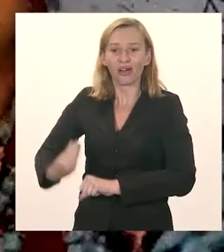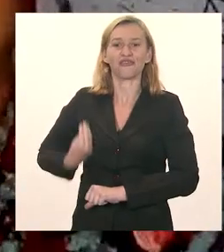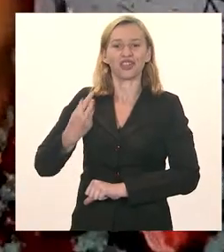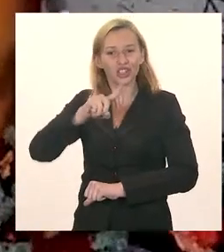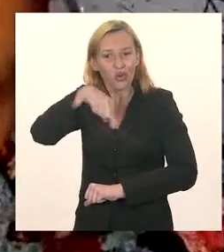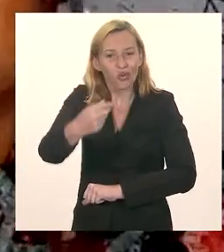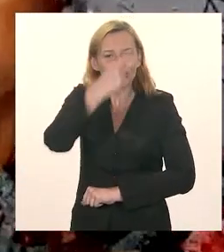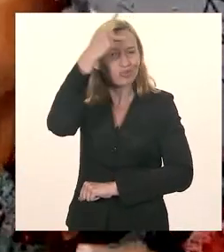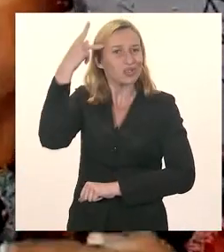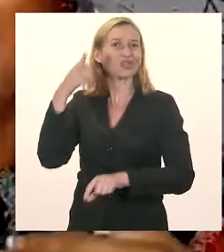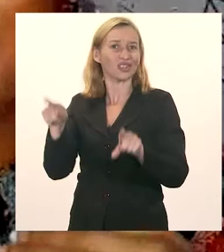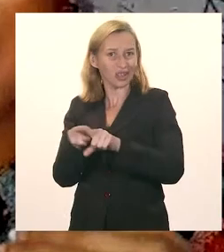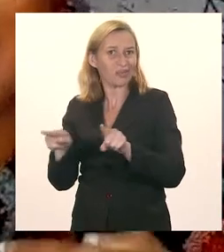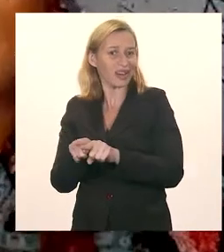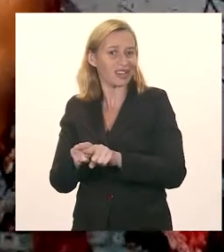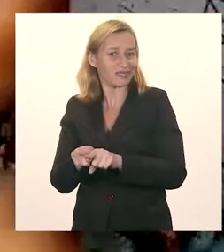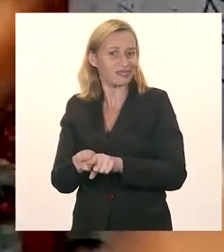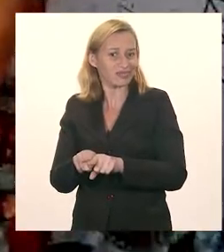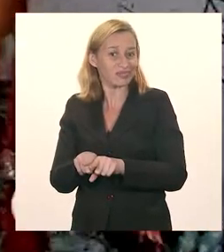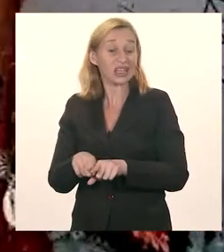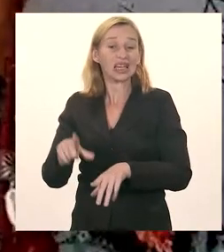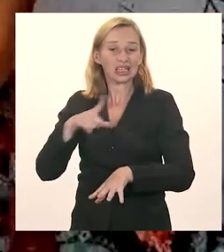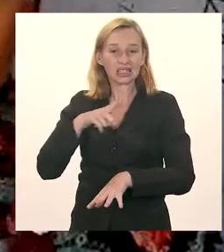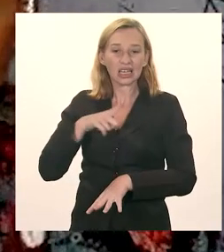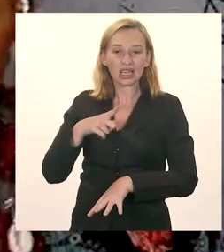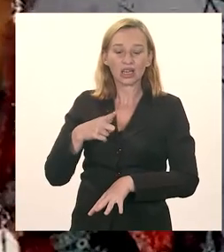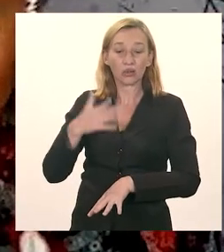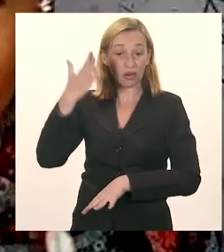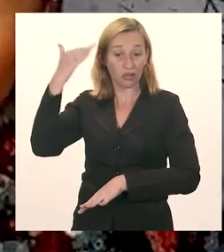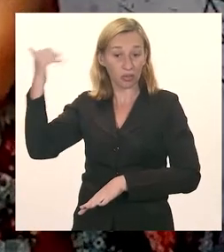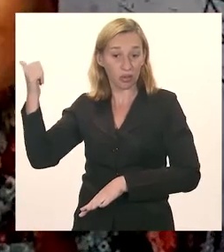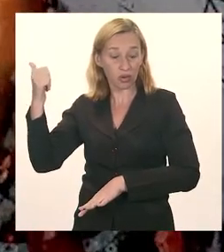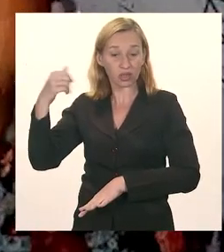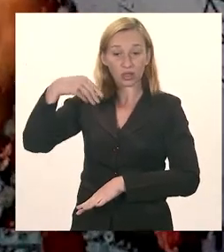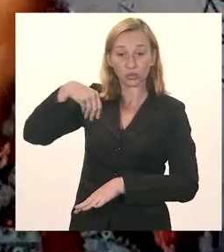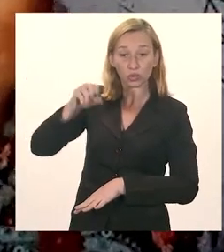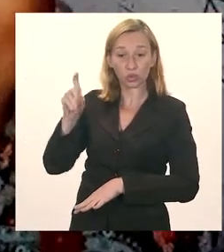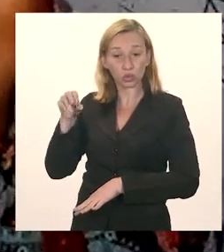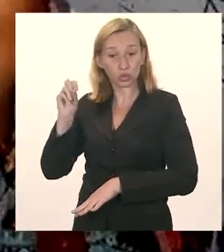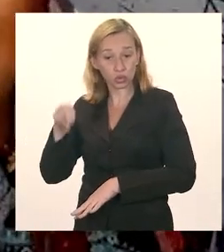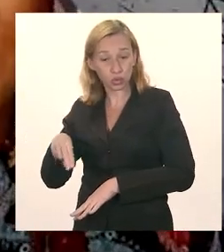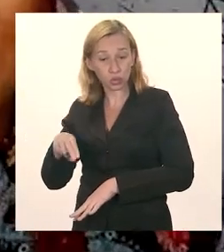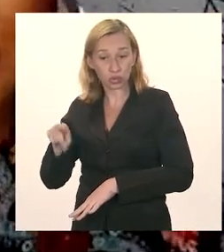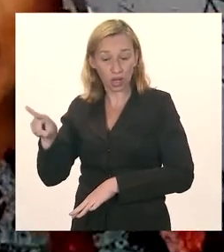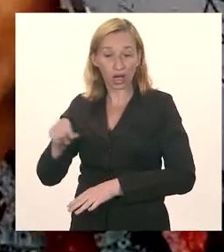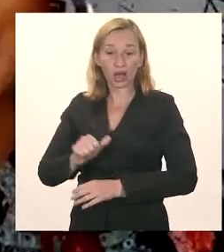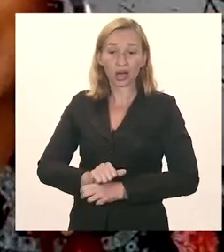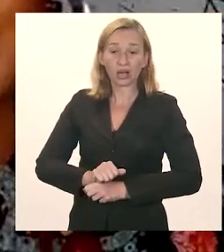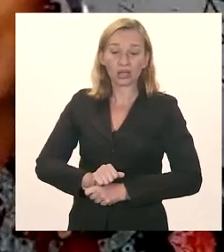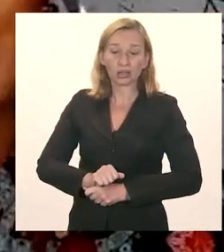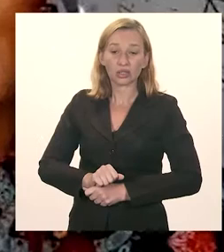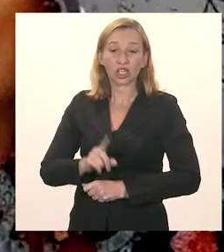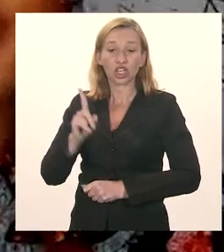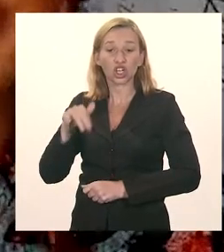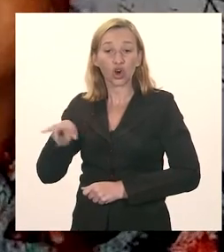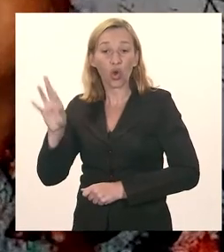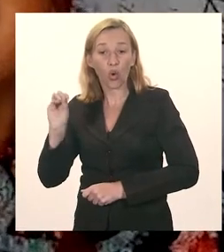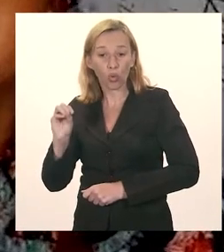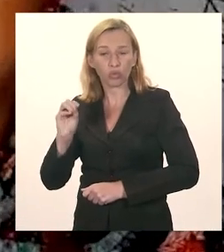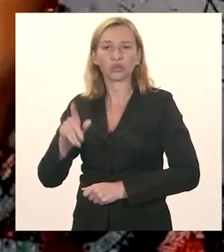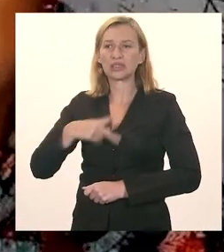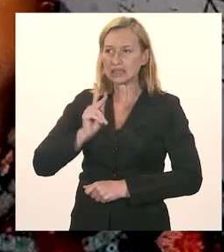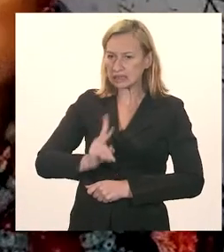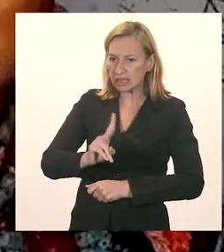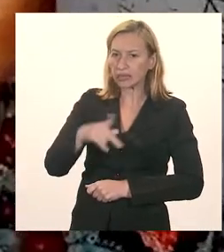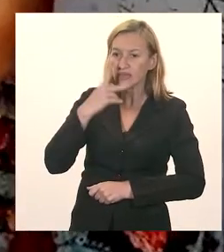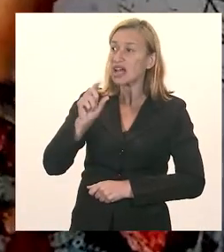transformar a vida de outras pessoas também. Tem uma mestra, que é a dona Nadida Mussuki, que é uma mestra lá do Quilombo, que